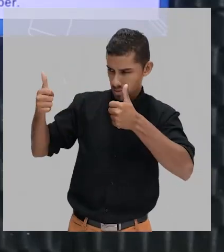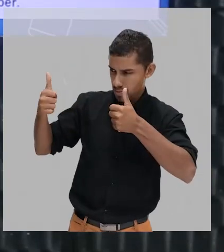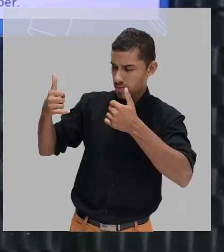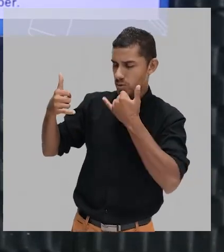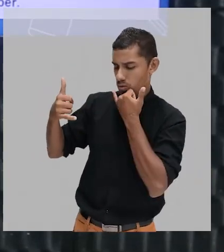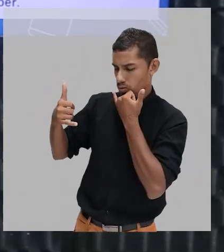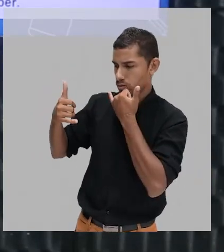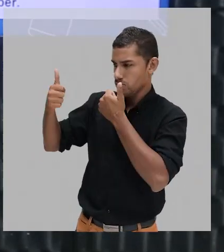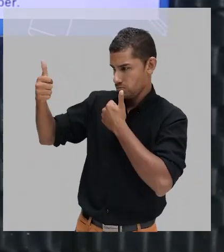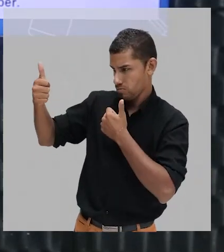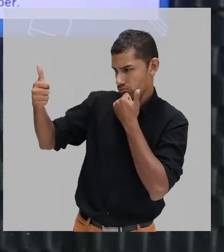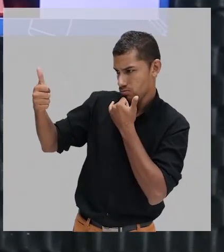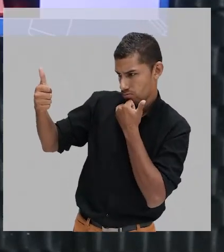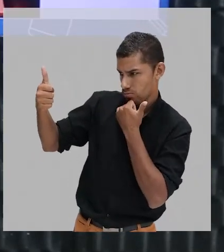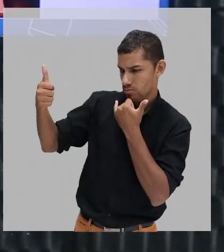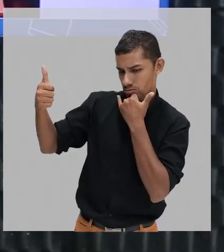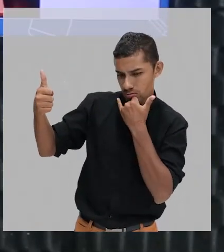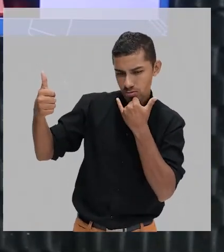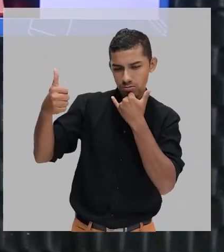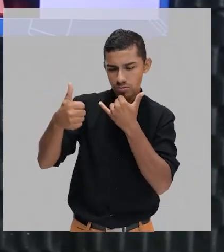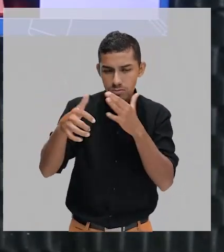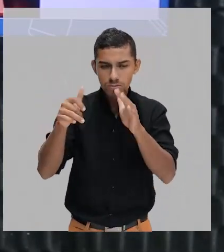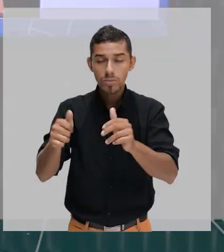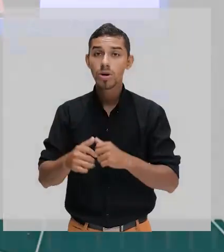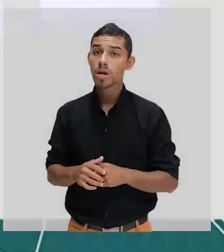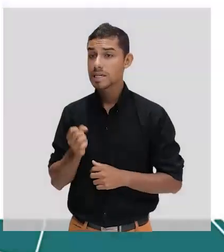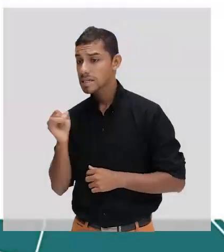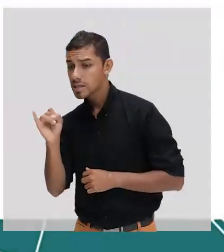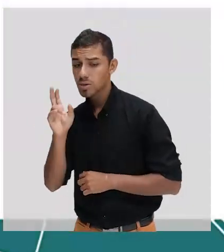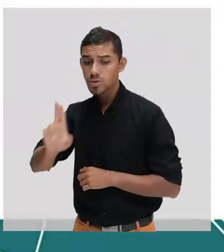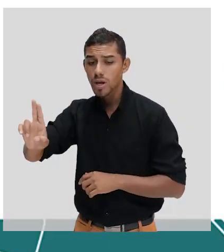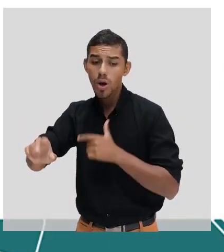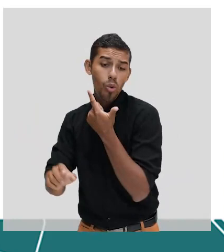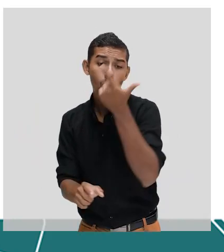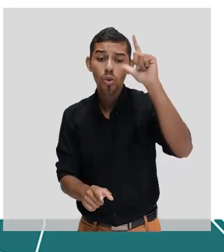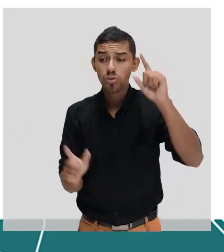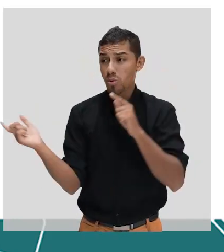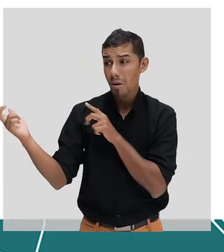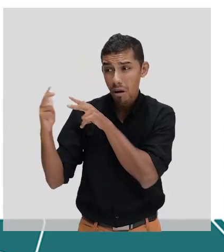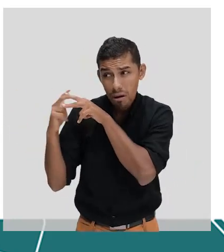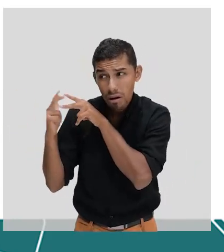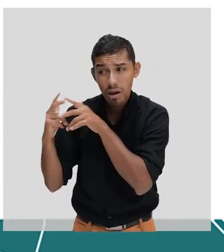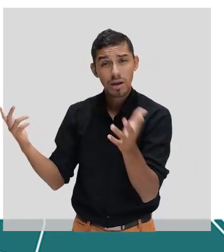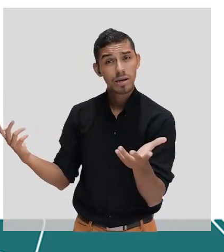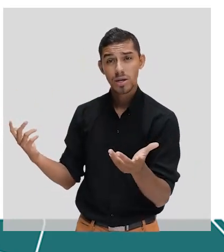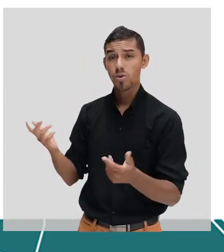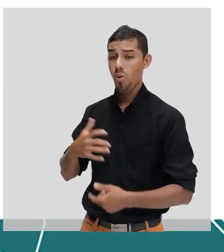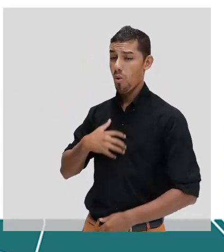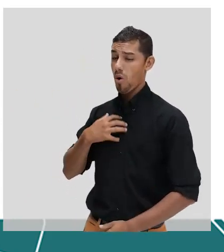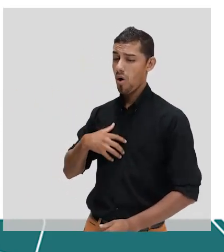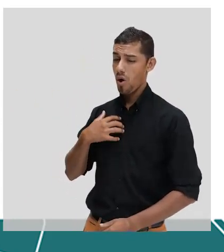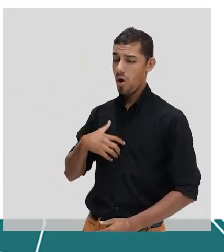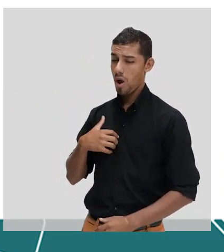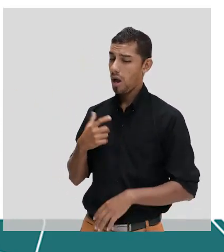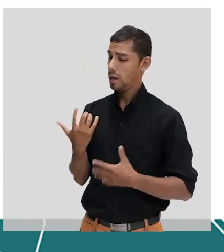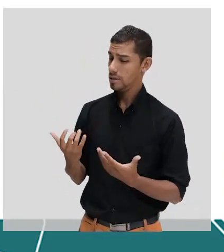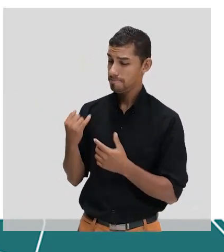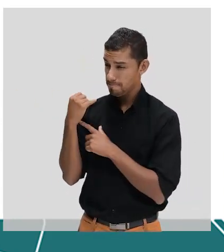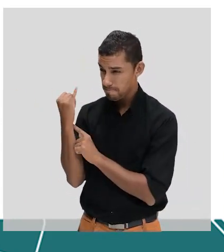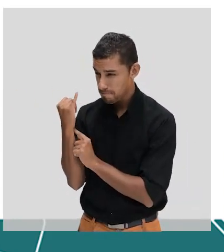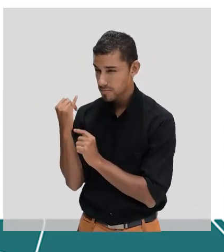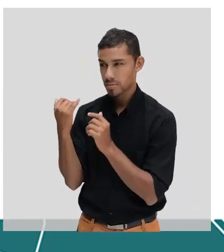teatro. O corpo fala e como fala. O corpo é uma linguagem que não mente. Né? Isso aqui foi uma montagem nossa com alguns alunos e fica